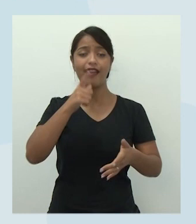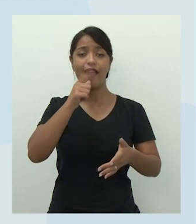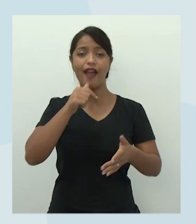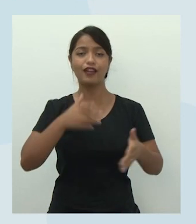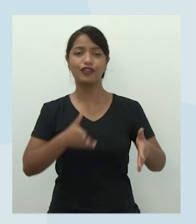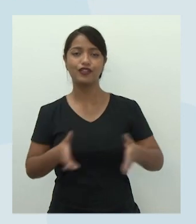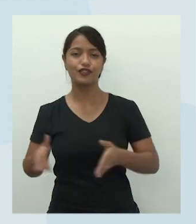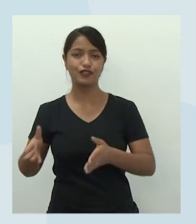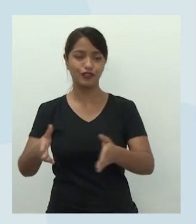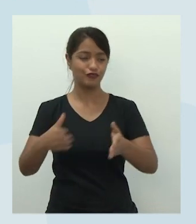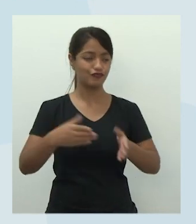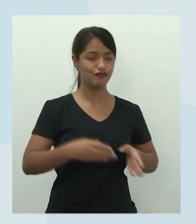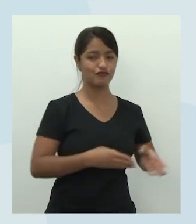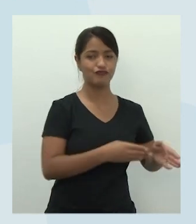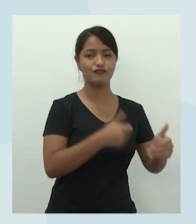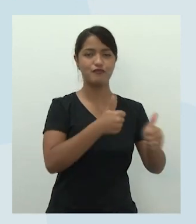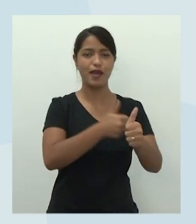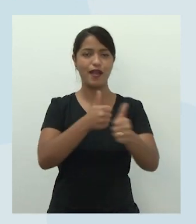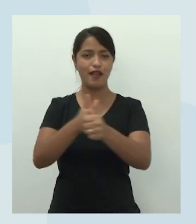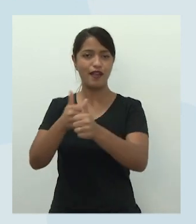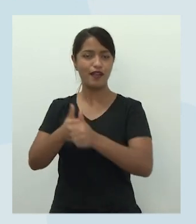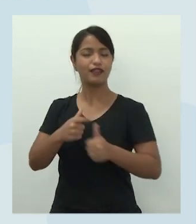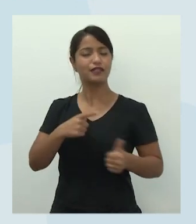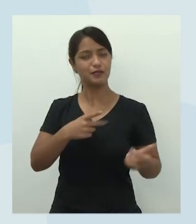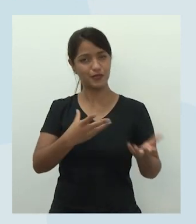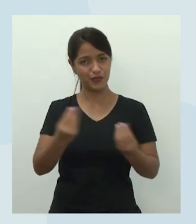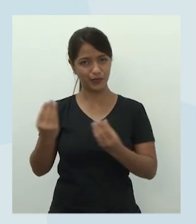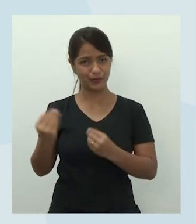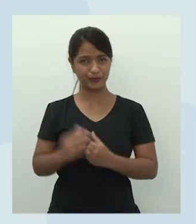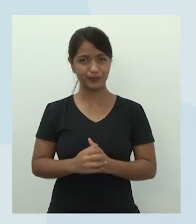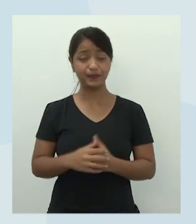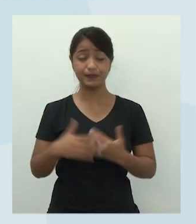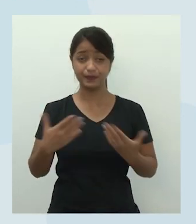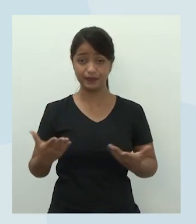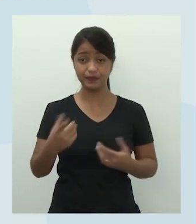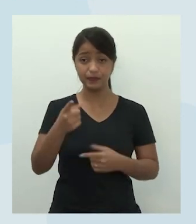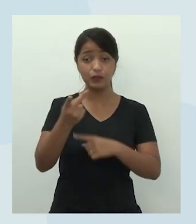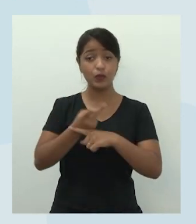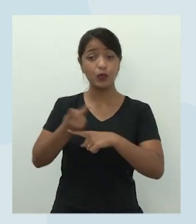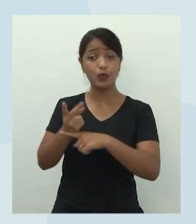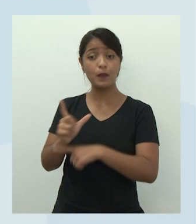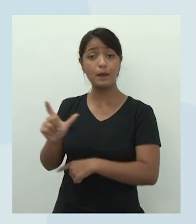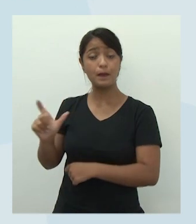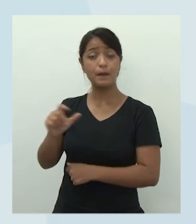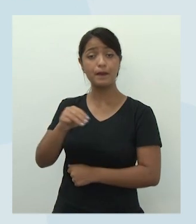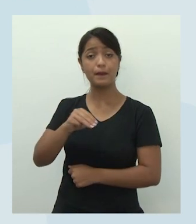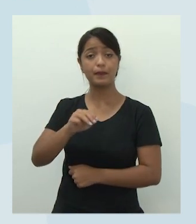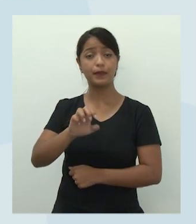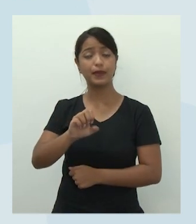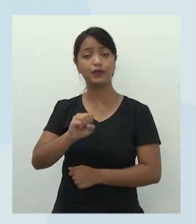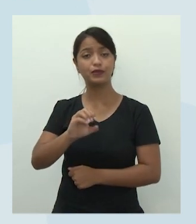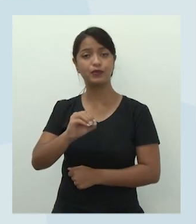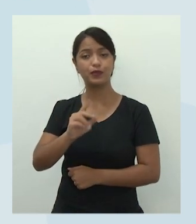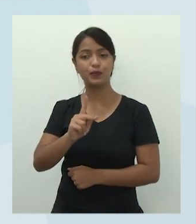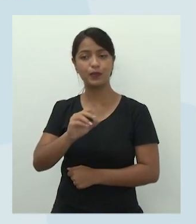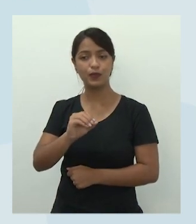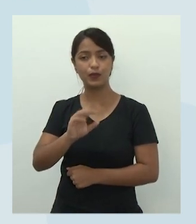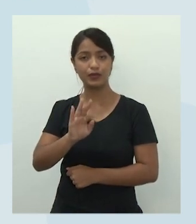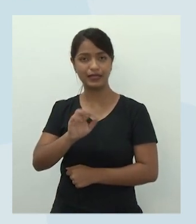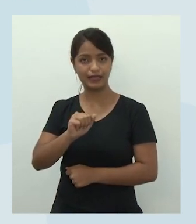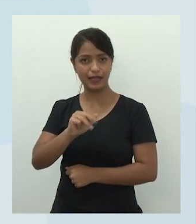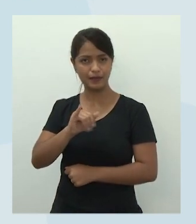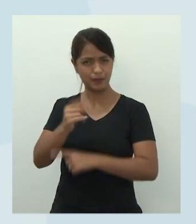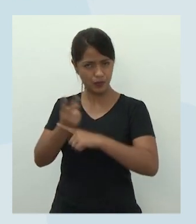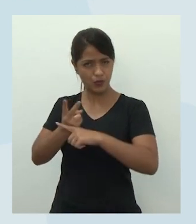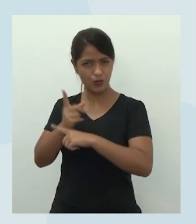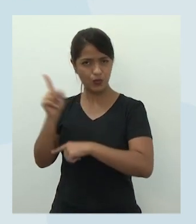vocês virem aí, localizarem o termo Mesopotâmia no mapa, que está mais para o lado direito aí dessa área em rosa, vocês vão